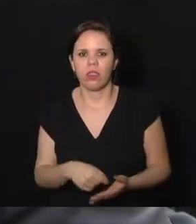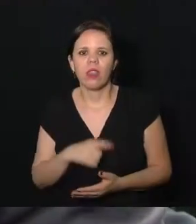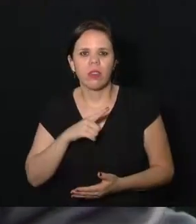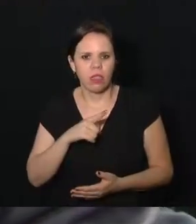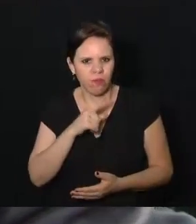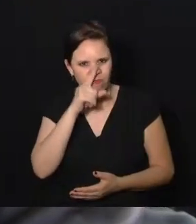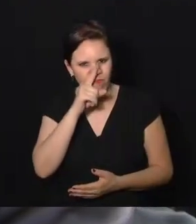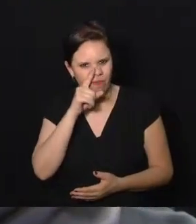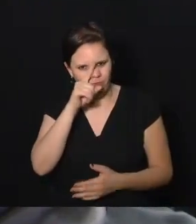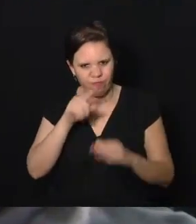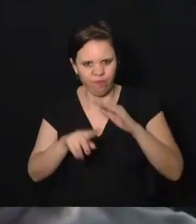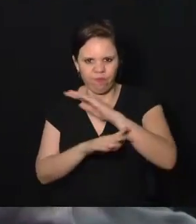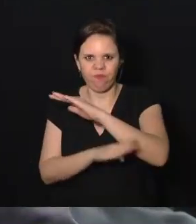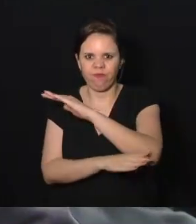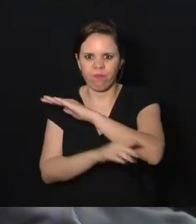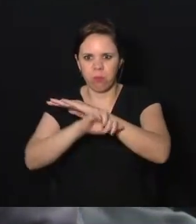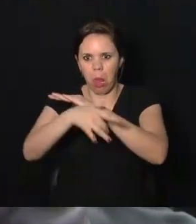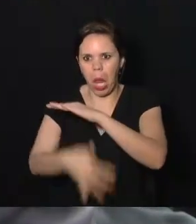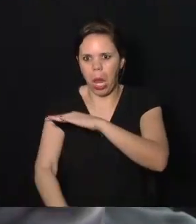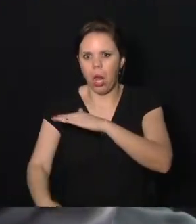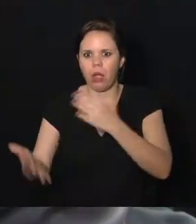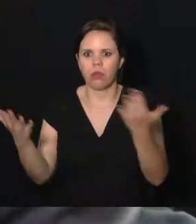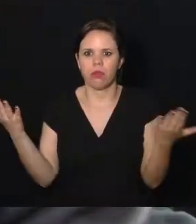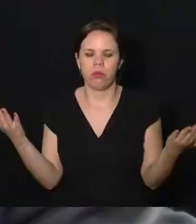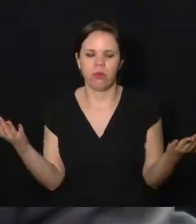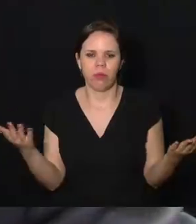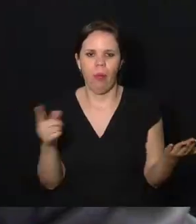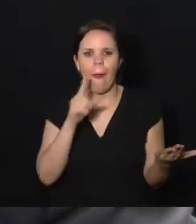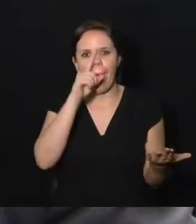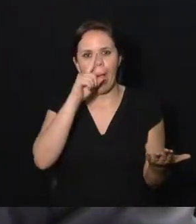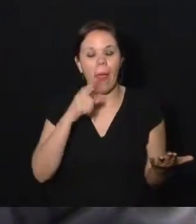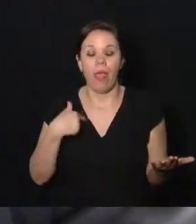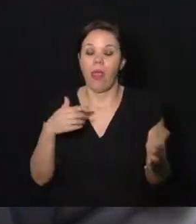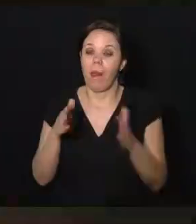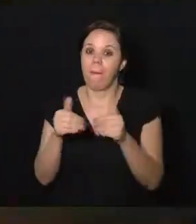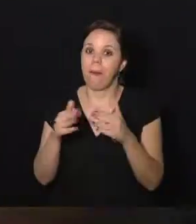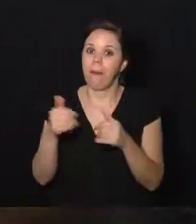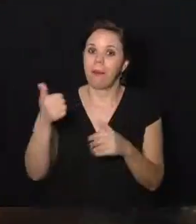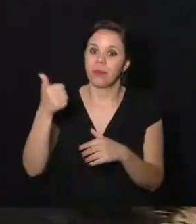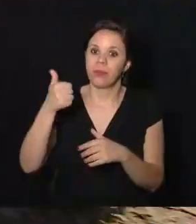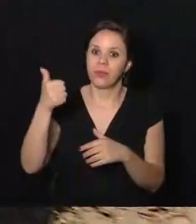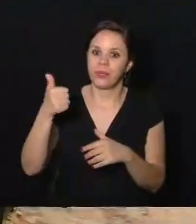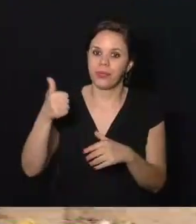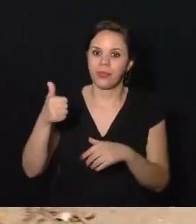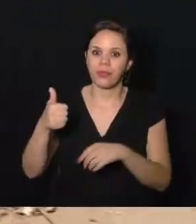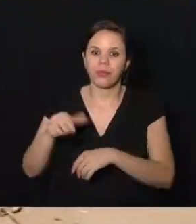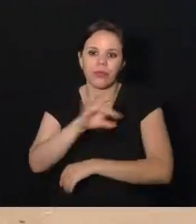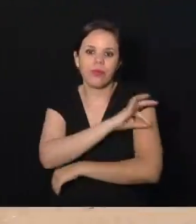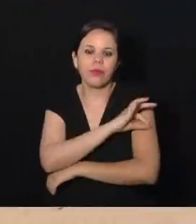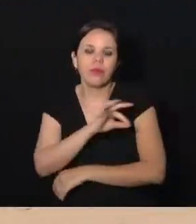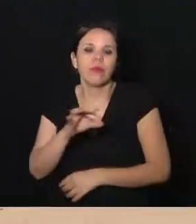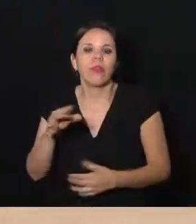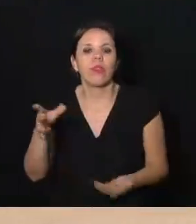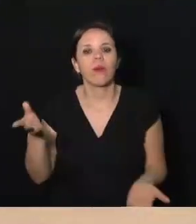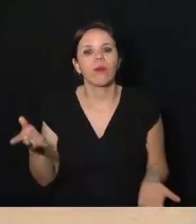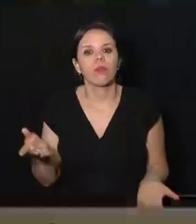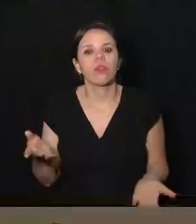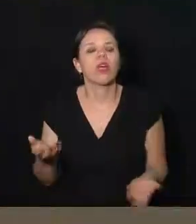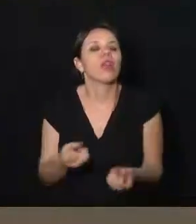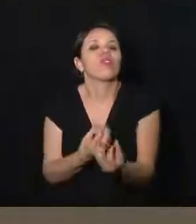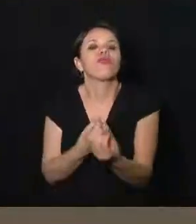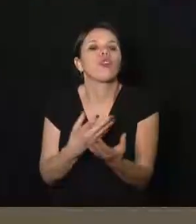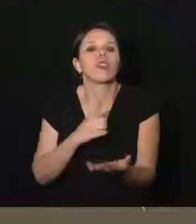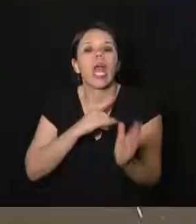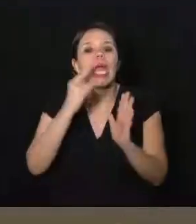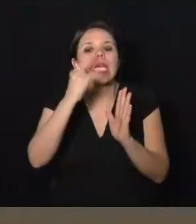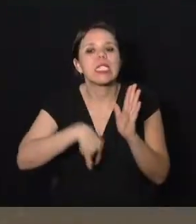de desabar, né? E o que eu solicitei? Em primeiro lugar, eu solicitei à prefeitura que desse informações se tem laudo